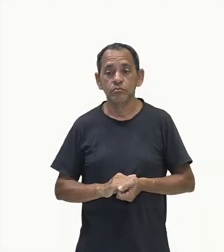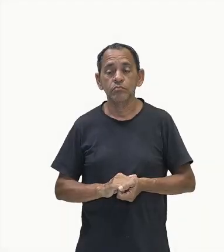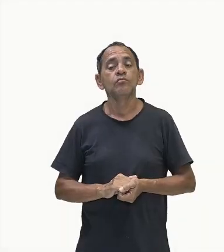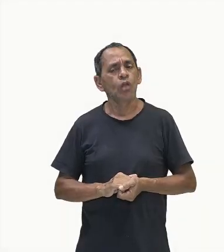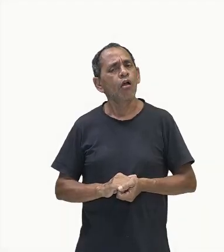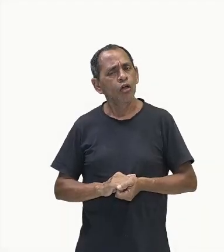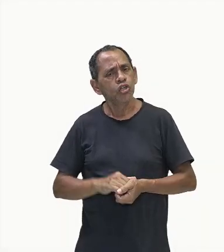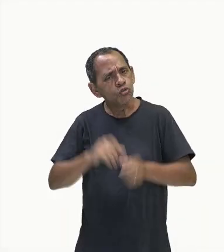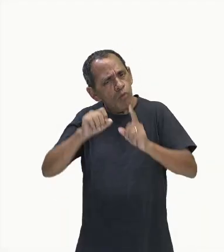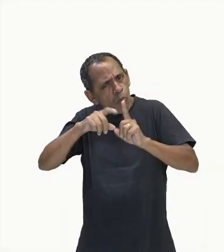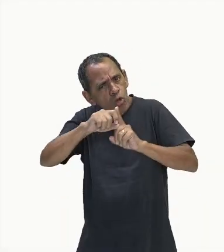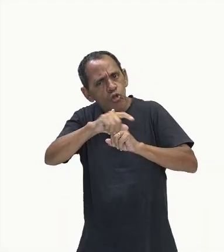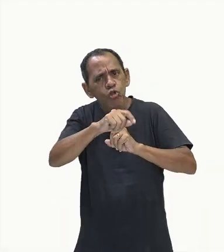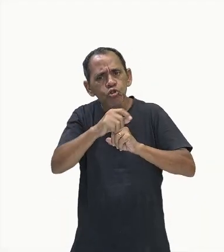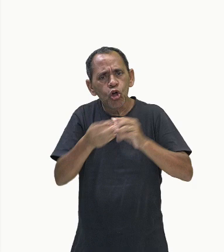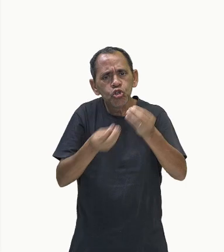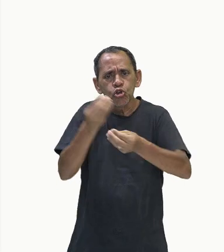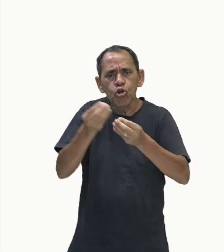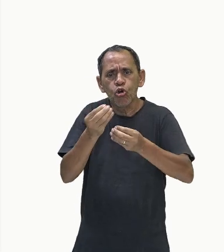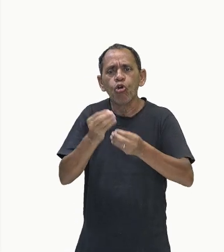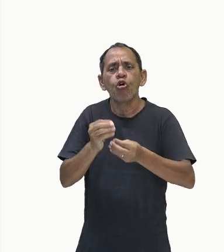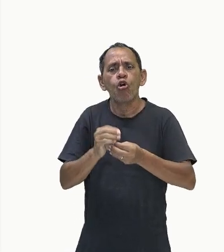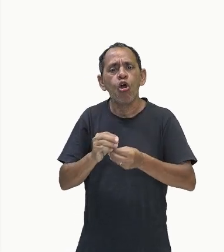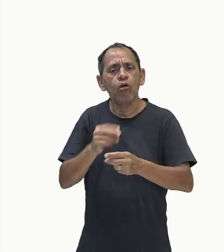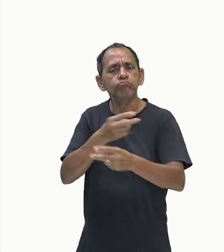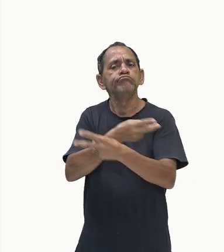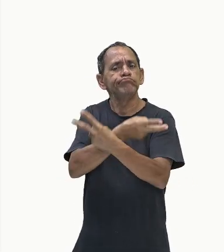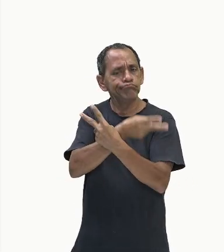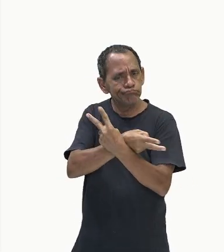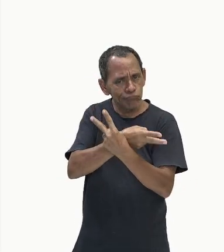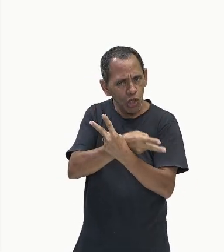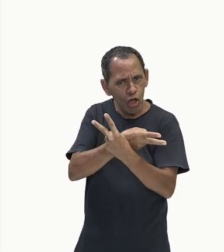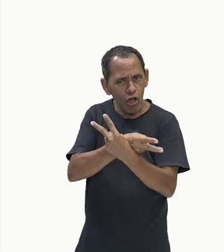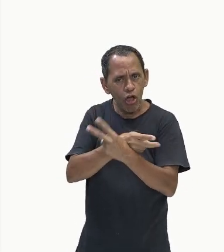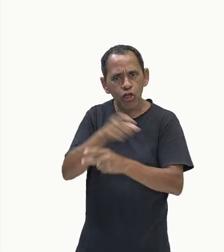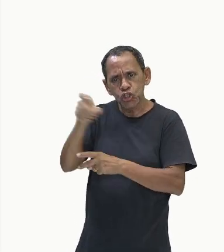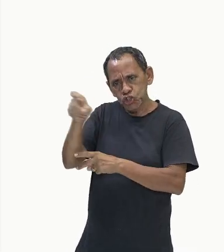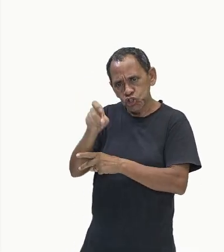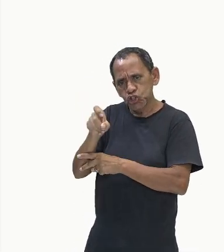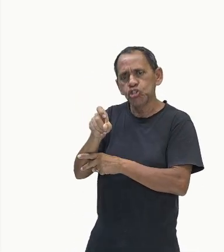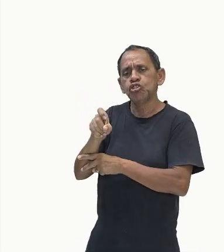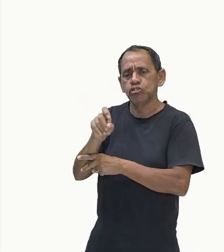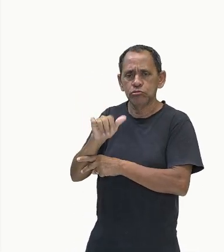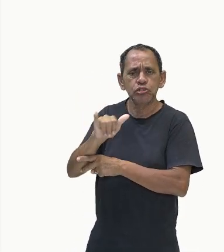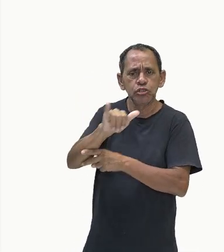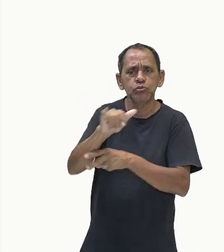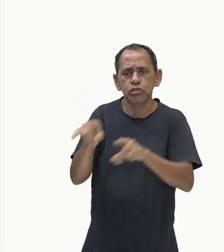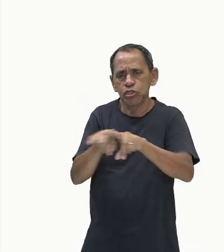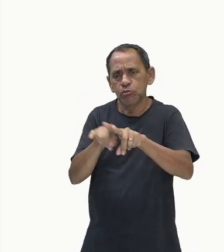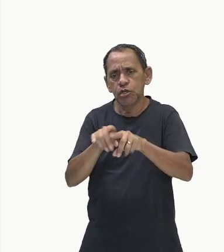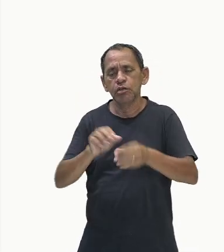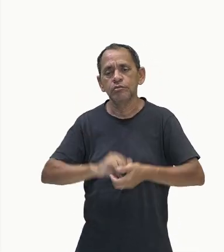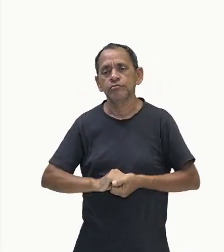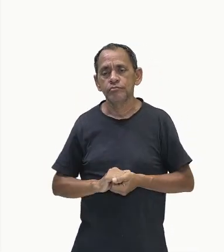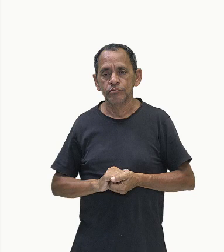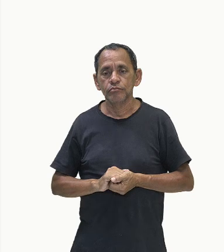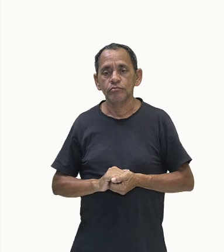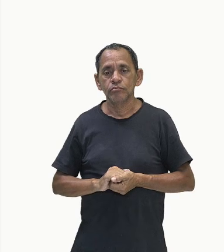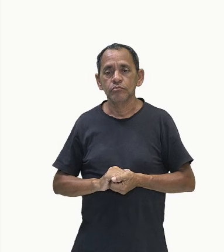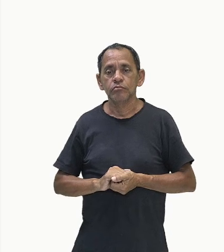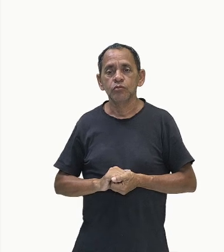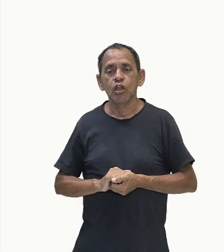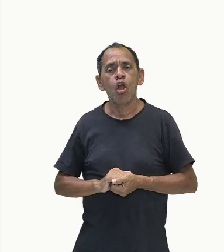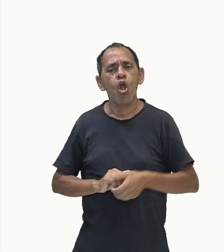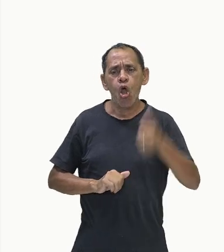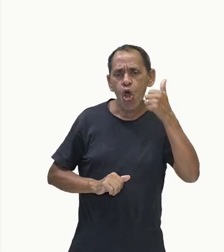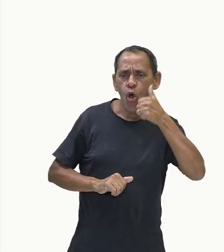espermatozoide com cromossomo X, sexual X e cromossomo sexual Y, tá? E no caso das